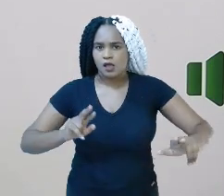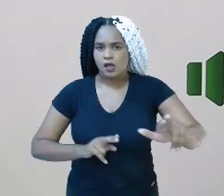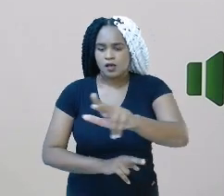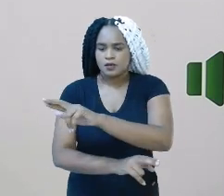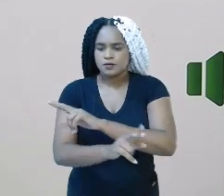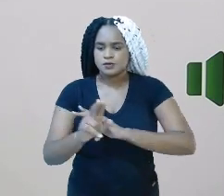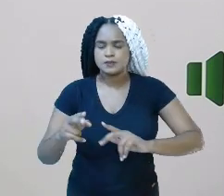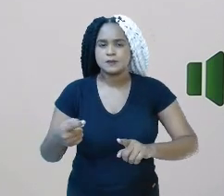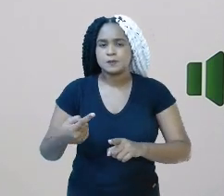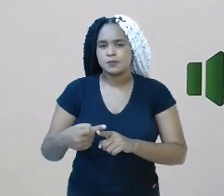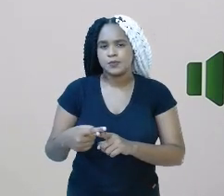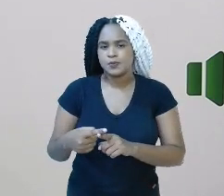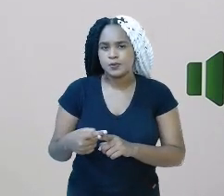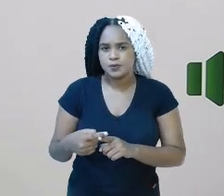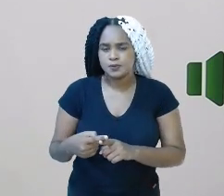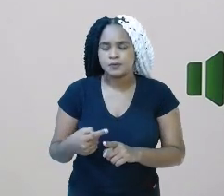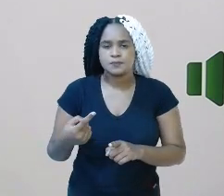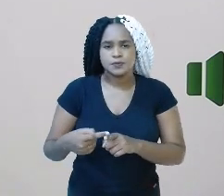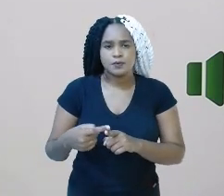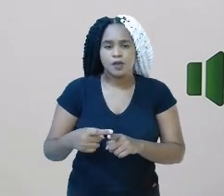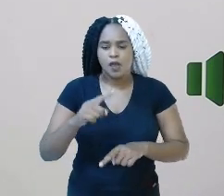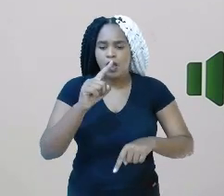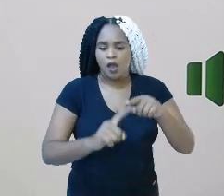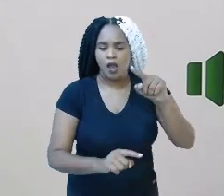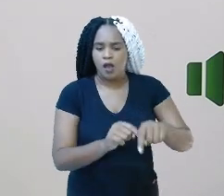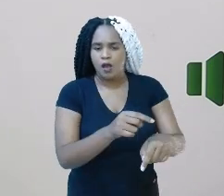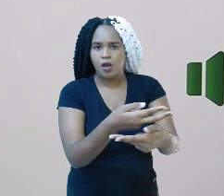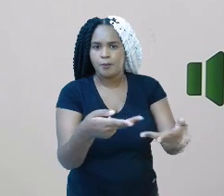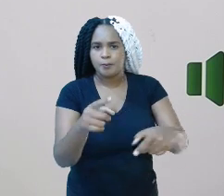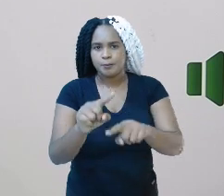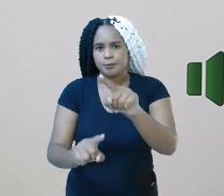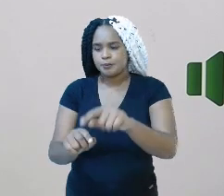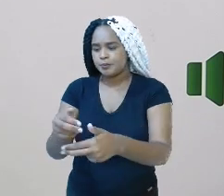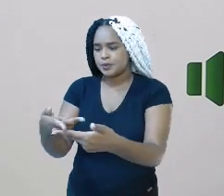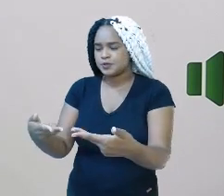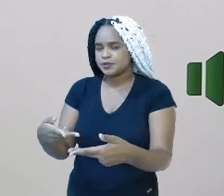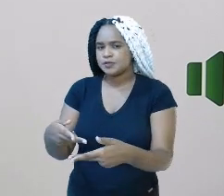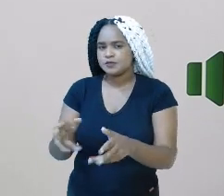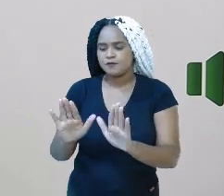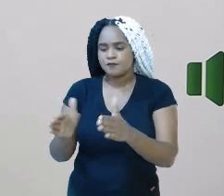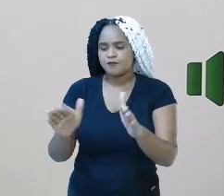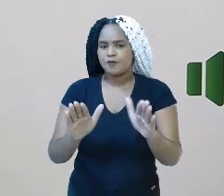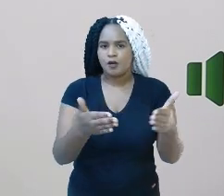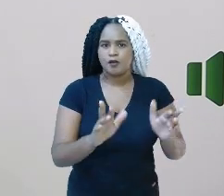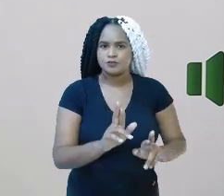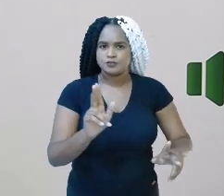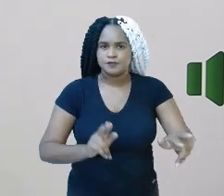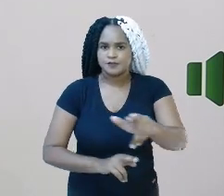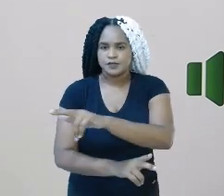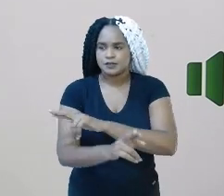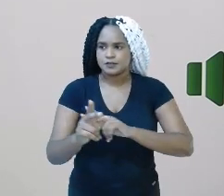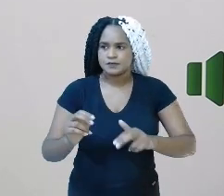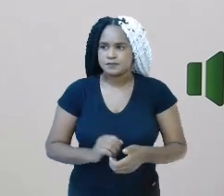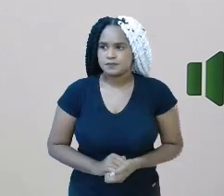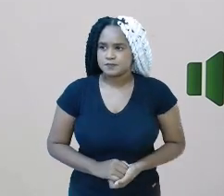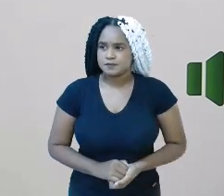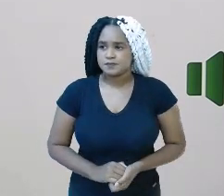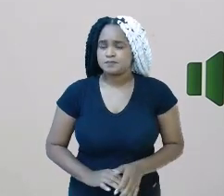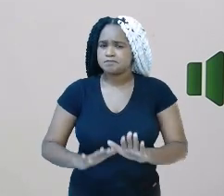tenho elementos diferentes, tá? Grandeza é algo que pode ser medido. E